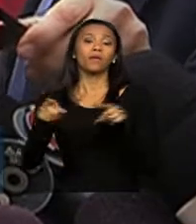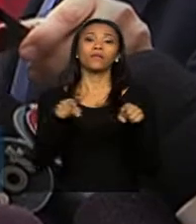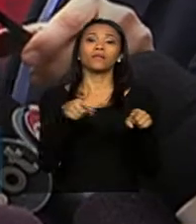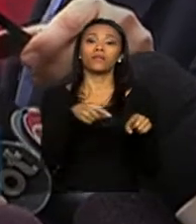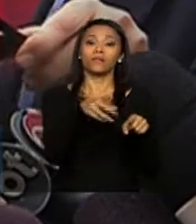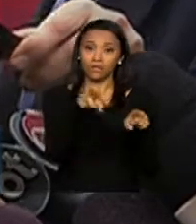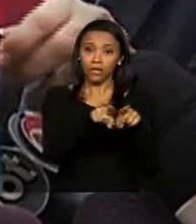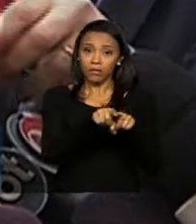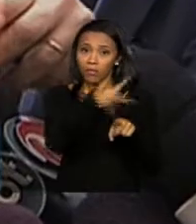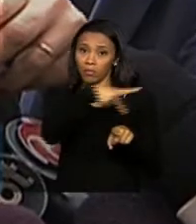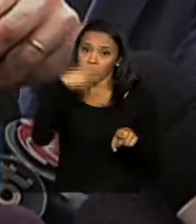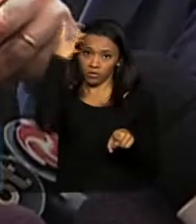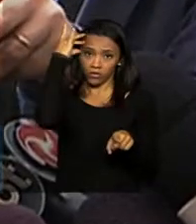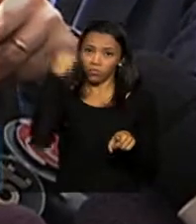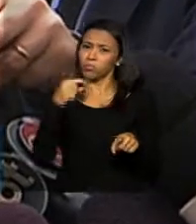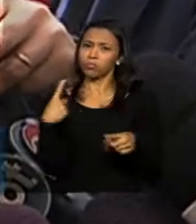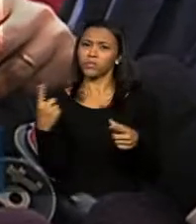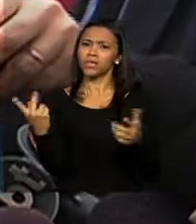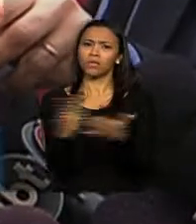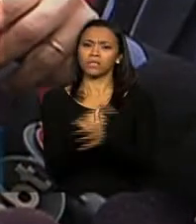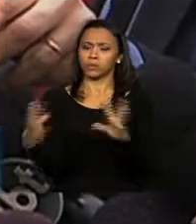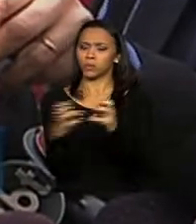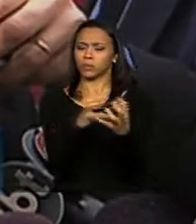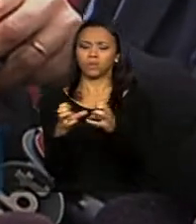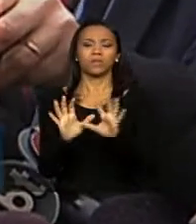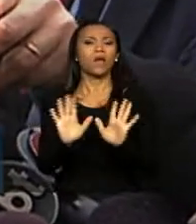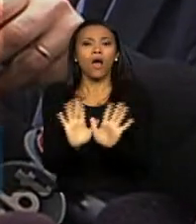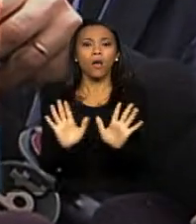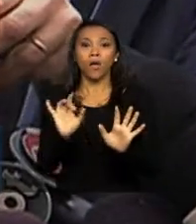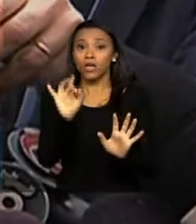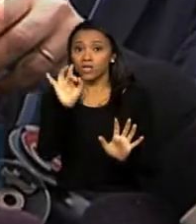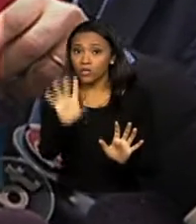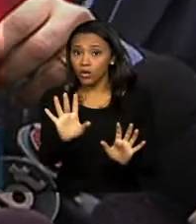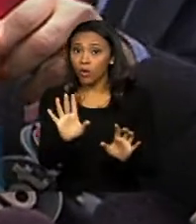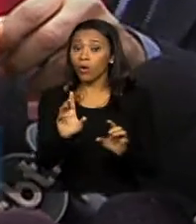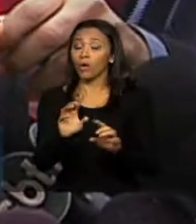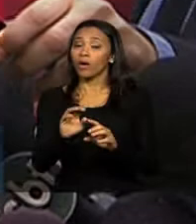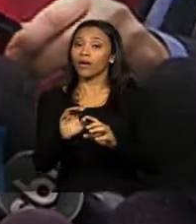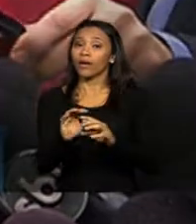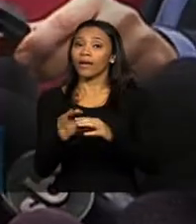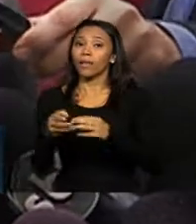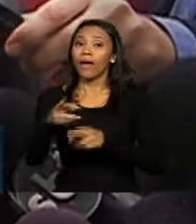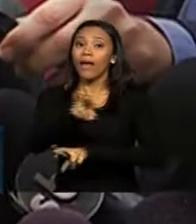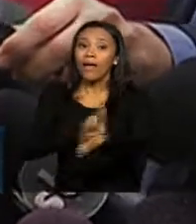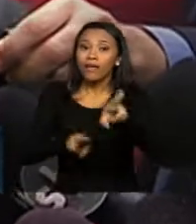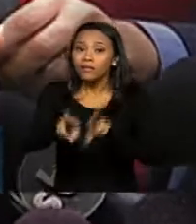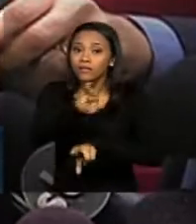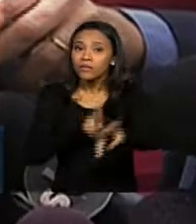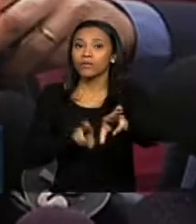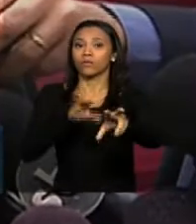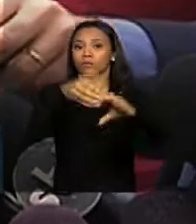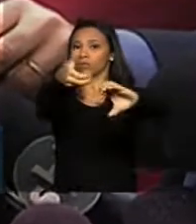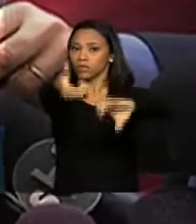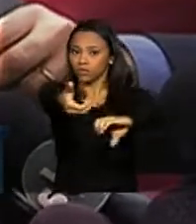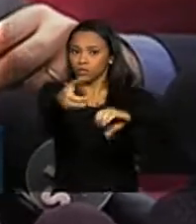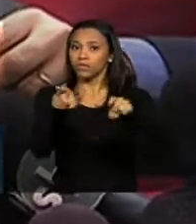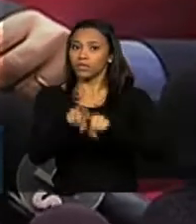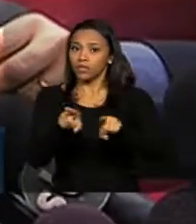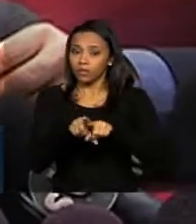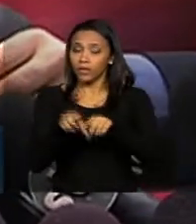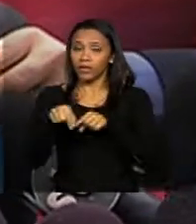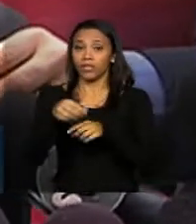relação institucional é a relação entre o executivo e o congresso que coincidentemente hoje